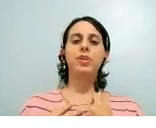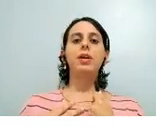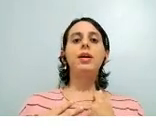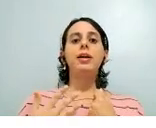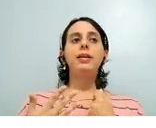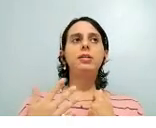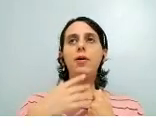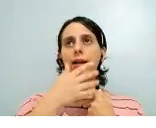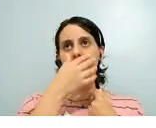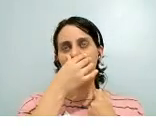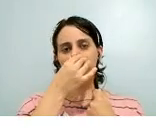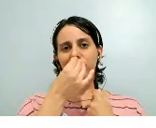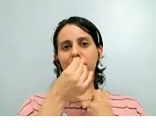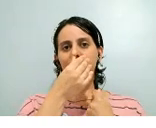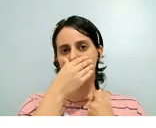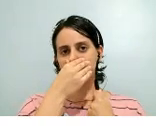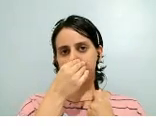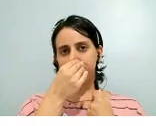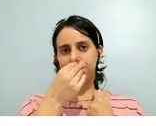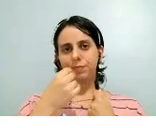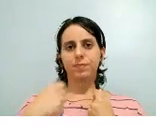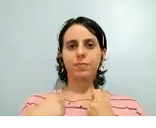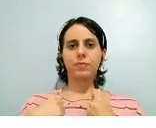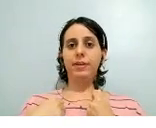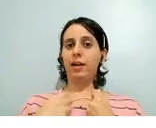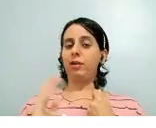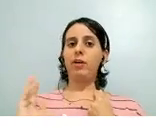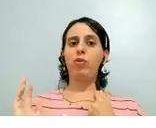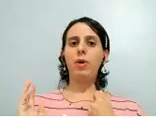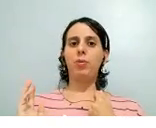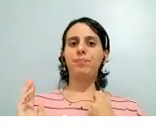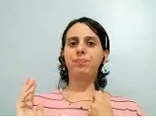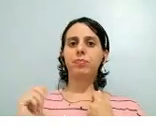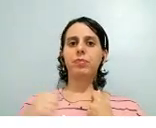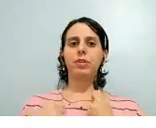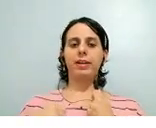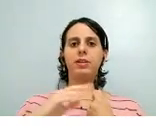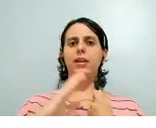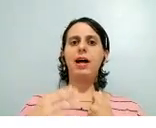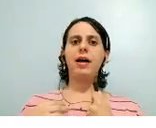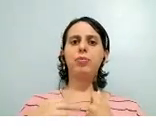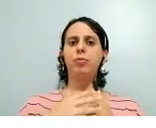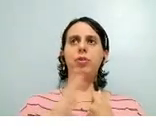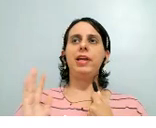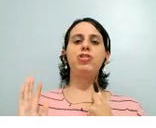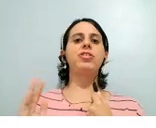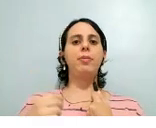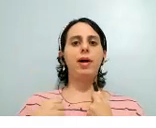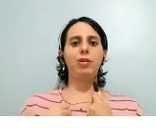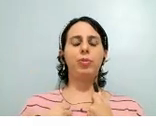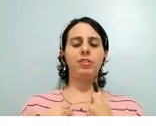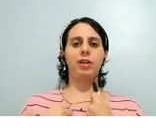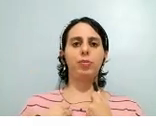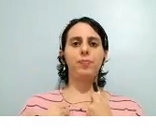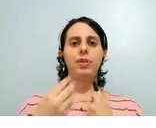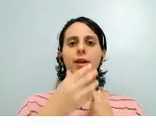gripe. Então, ela vai coçar o nariz e ela não lavou a mão. Ela está lá no ambiente de